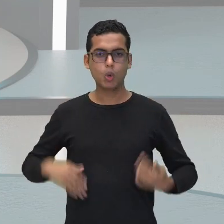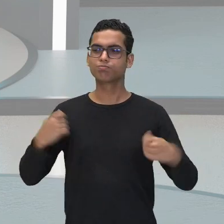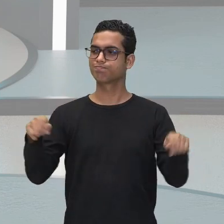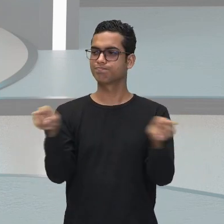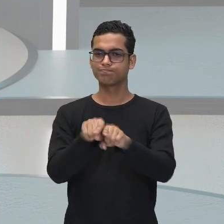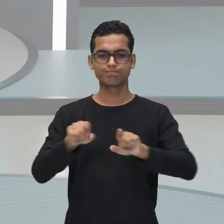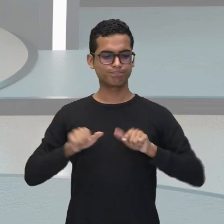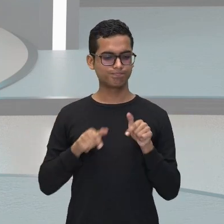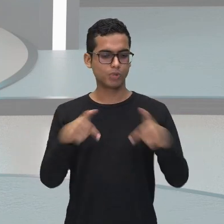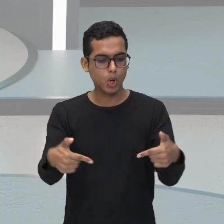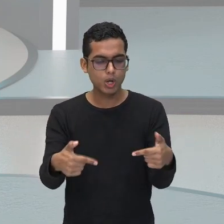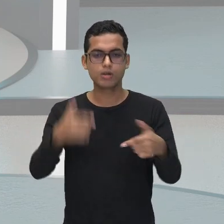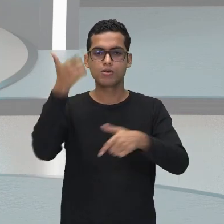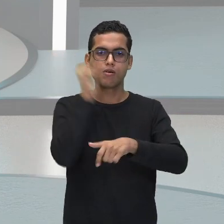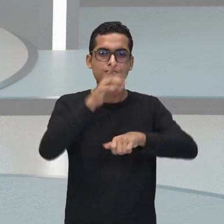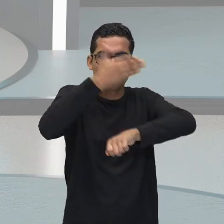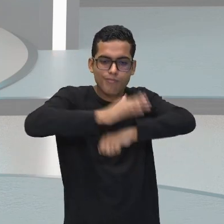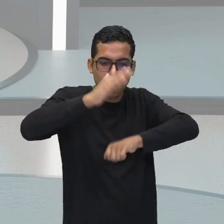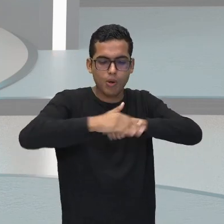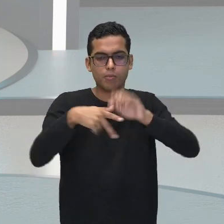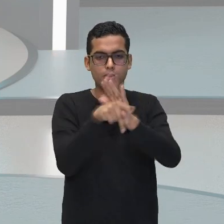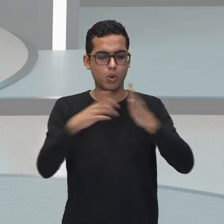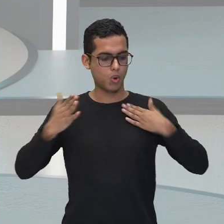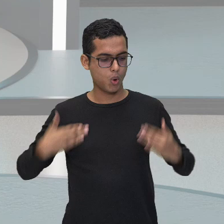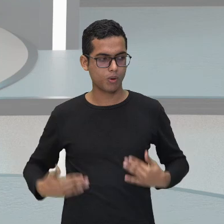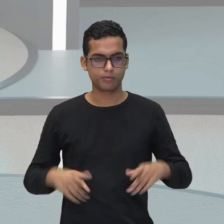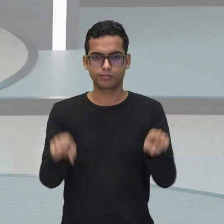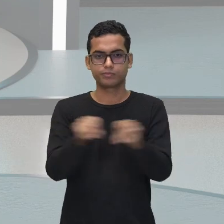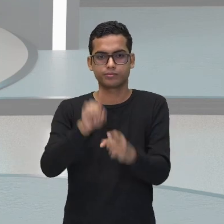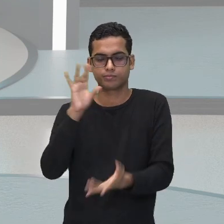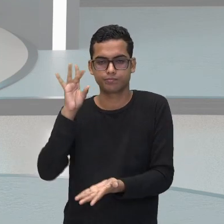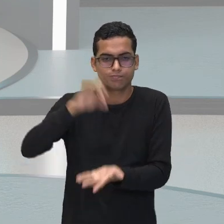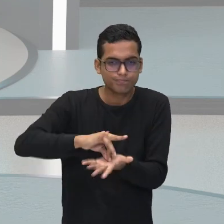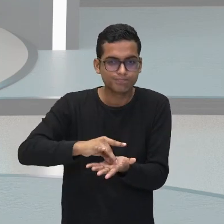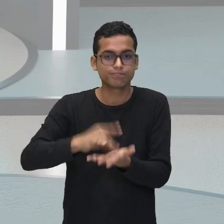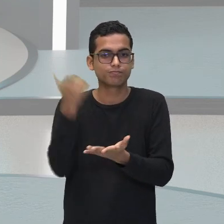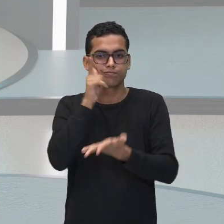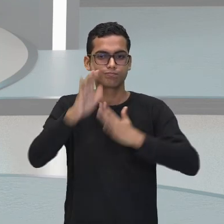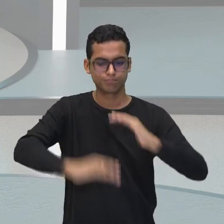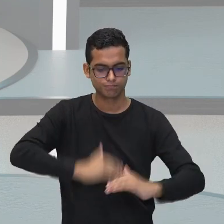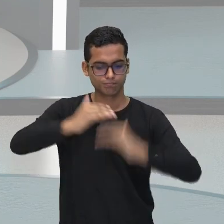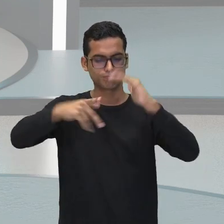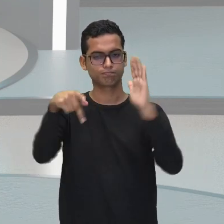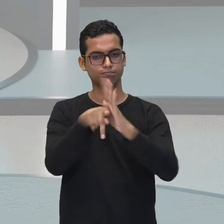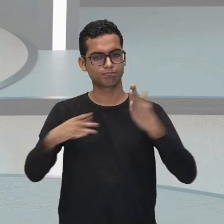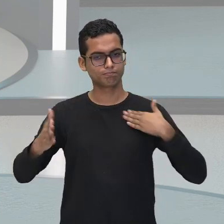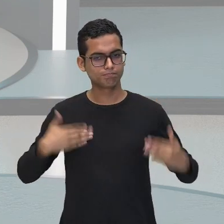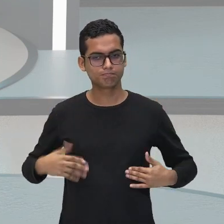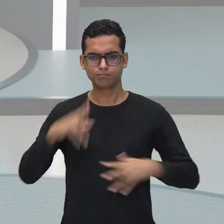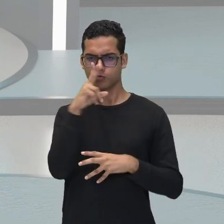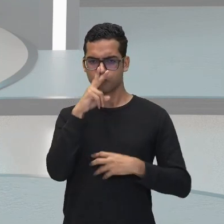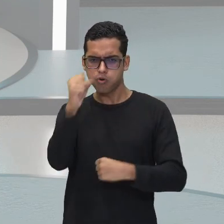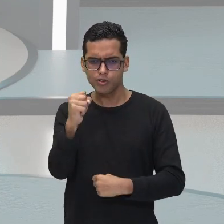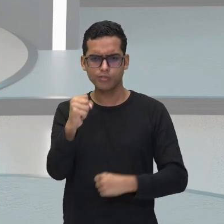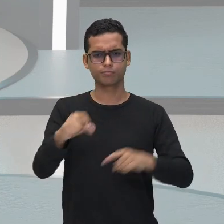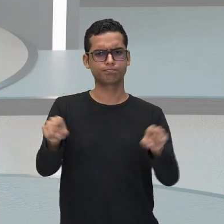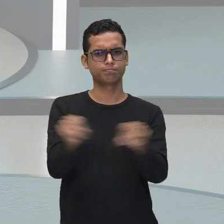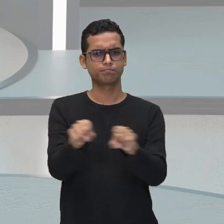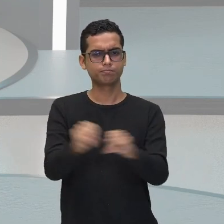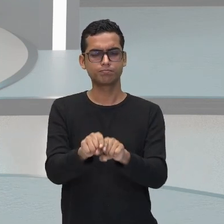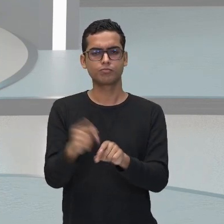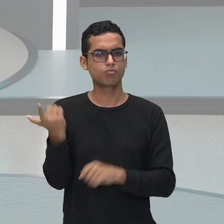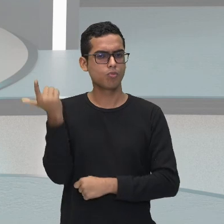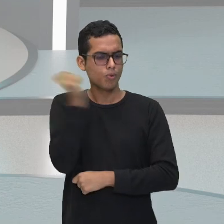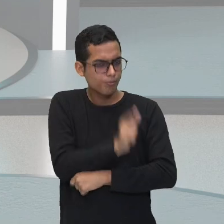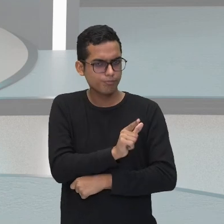através de exercícios ali físicos para desenvolver o seu corpo, a sua força. Então, eles